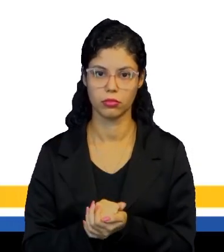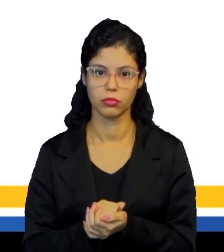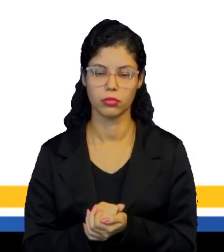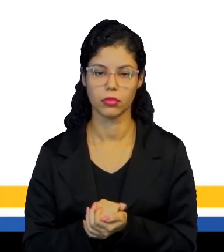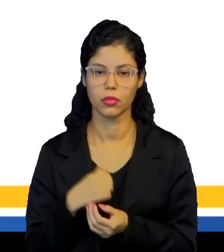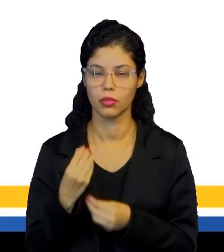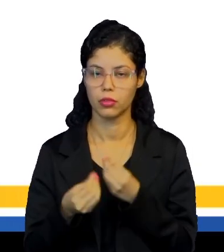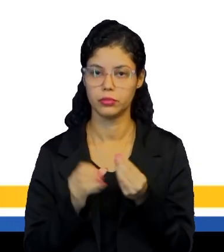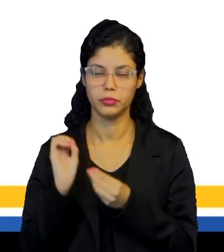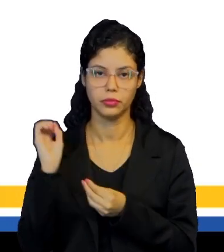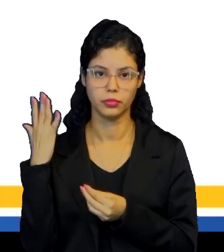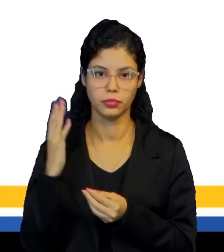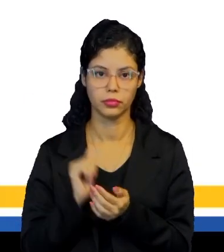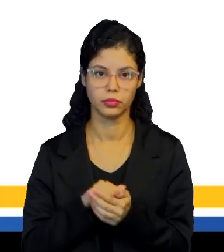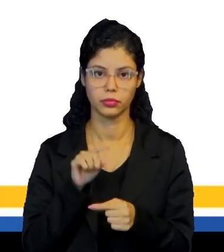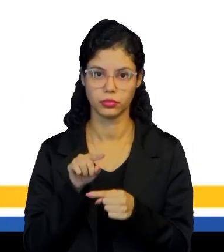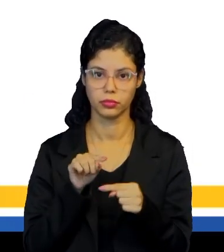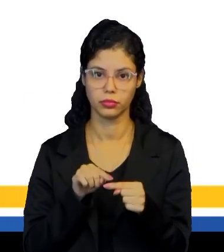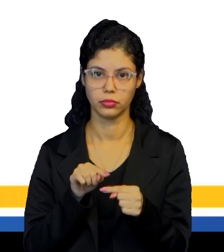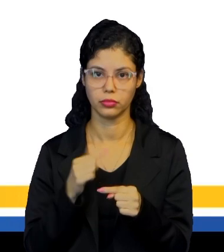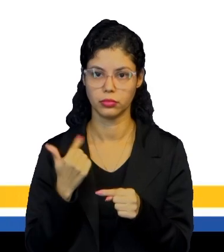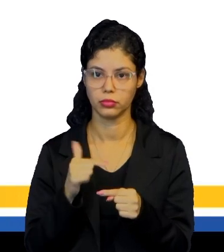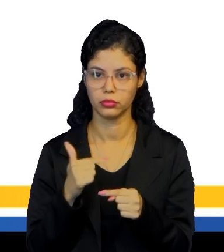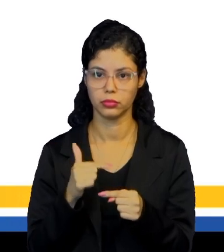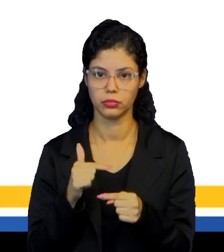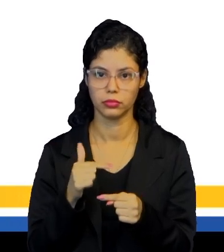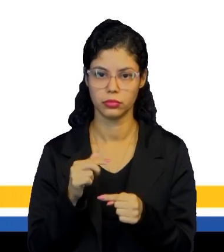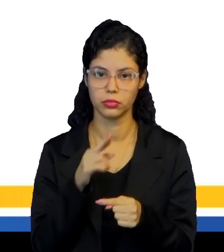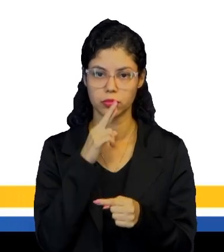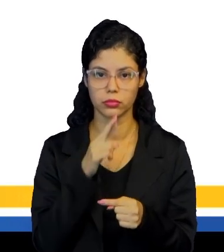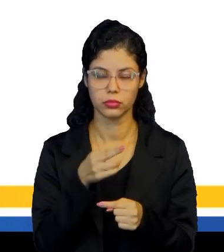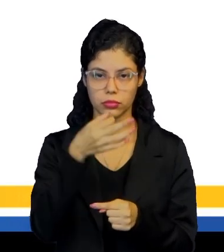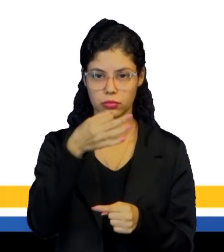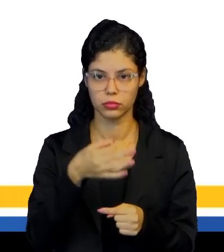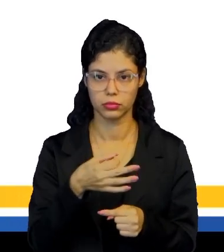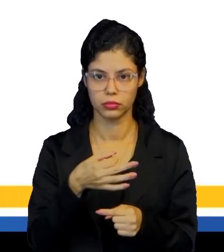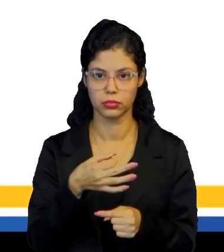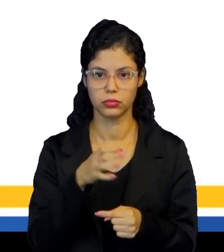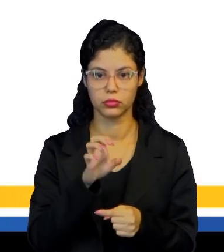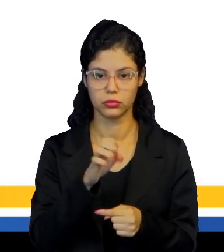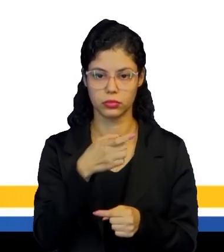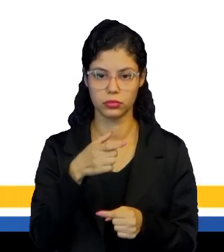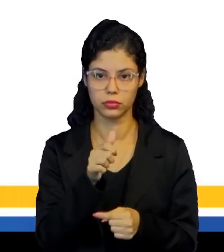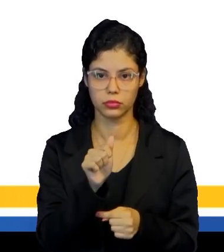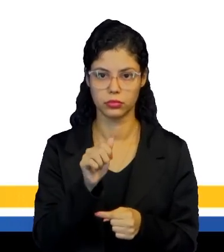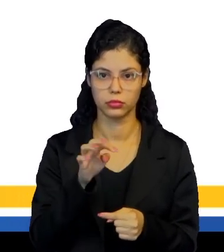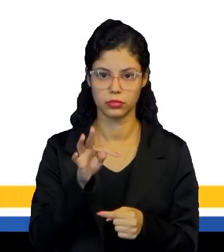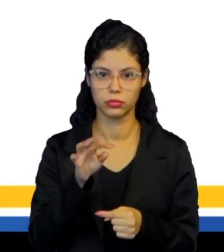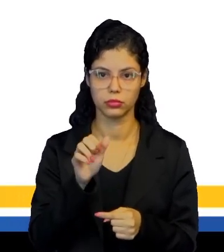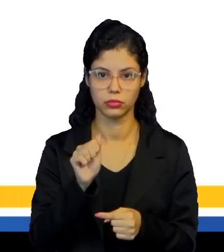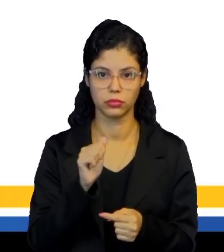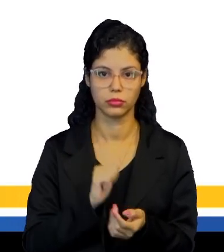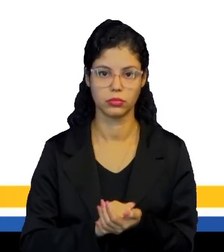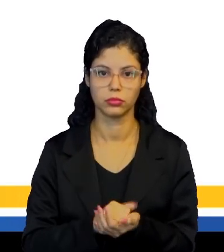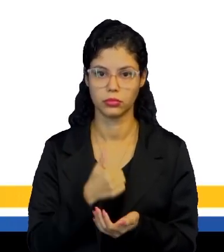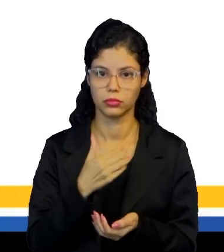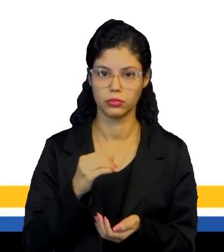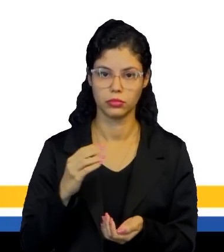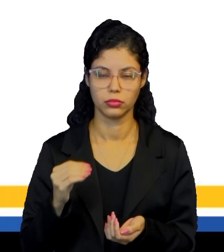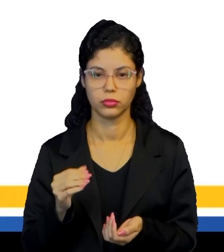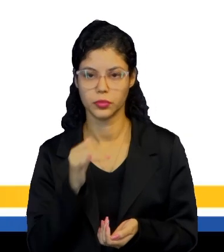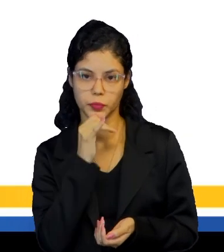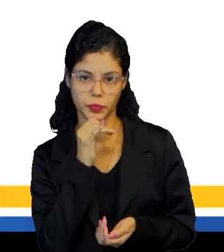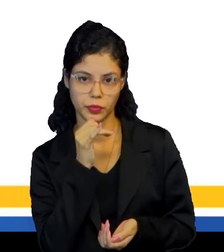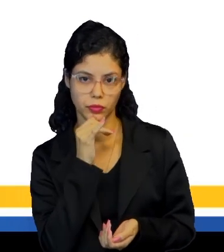como nesse caso a divisão não é exata tá assim e sem